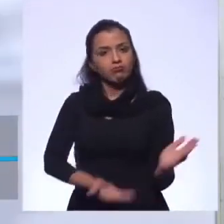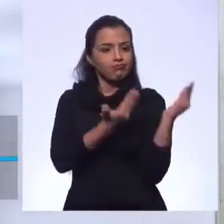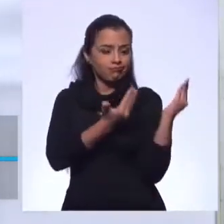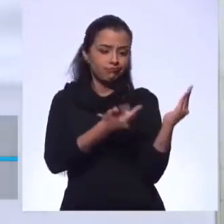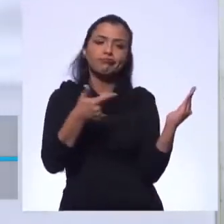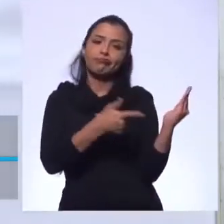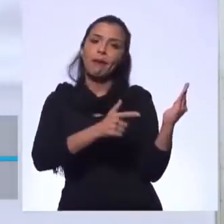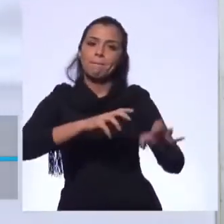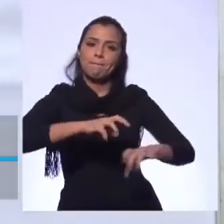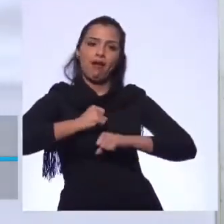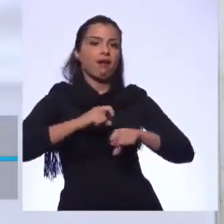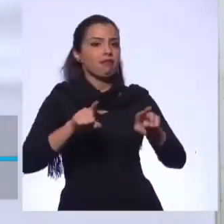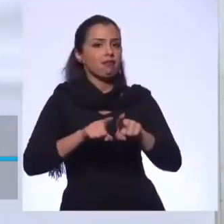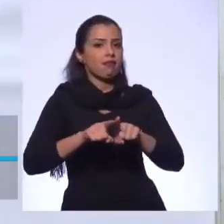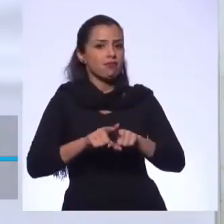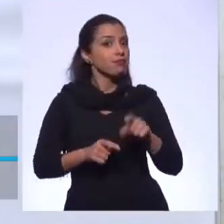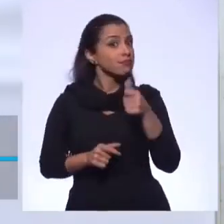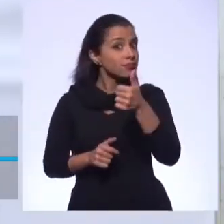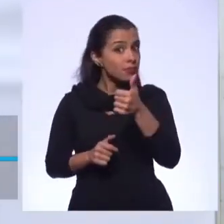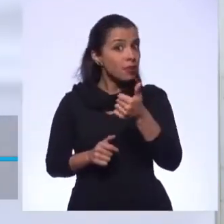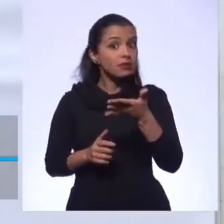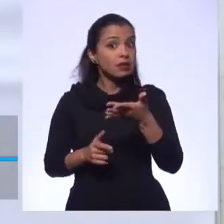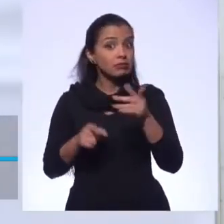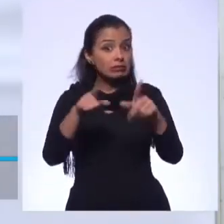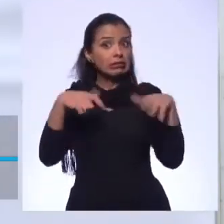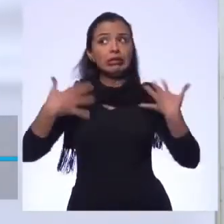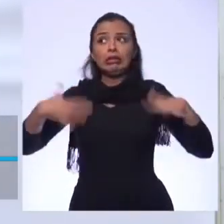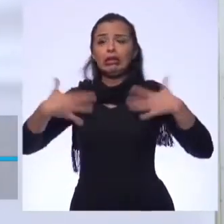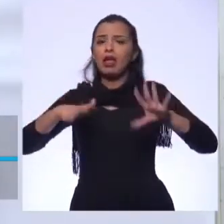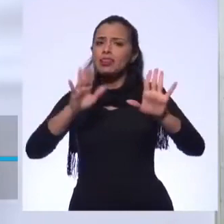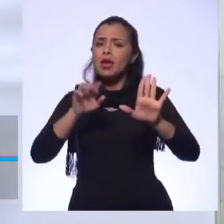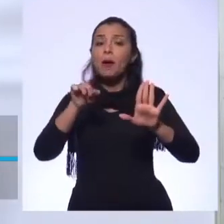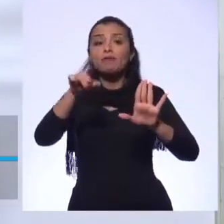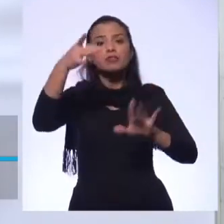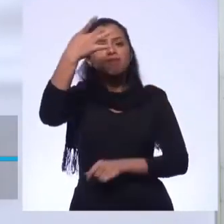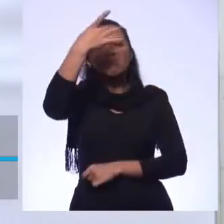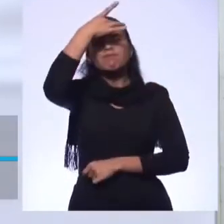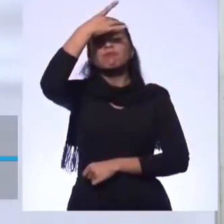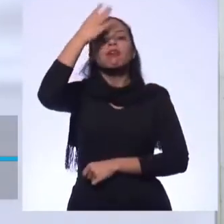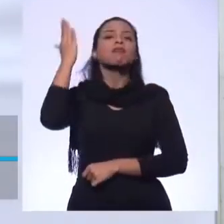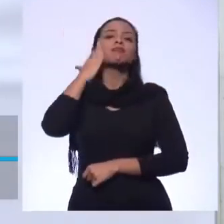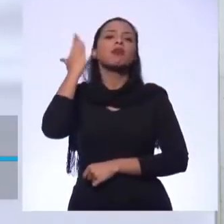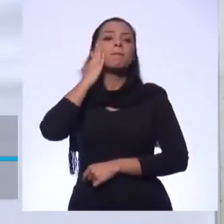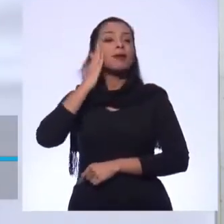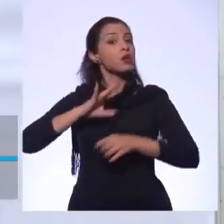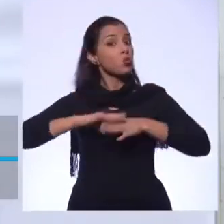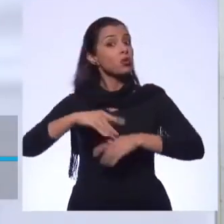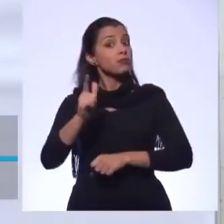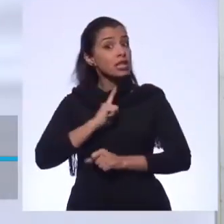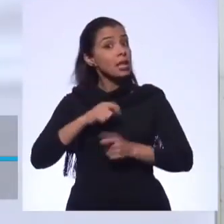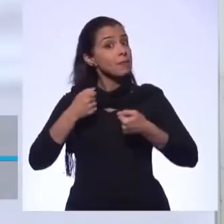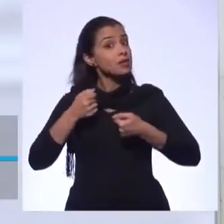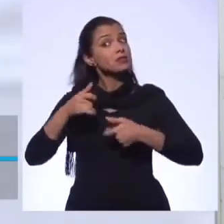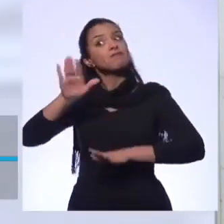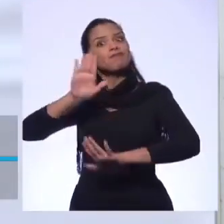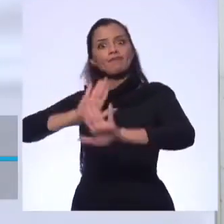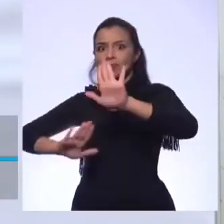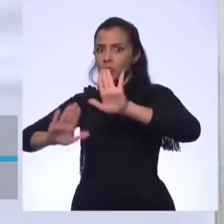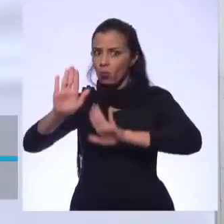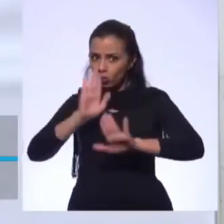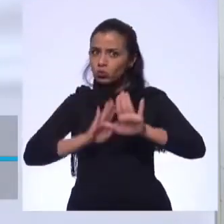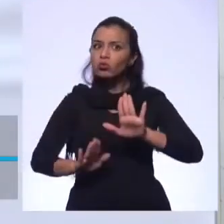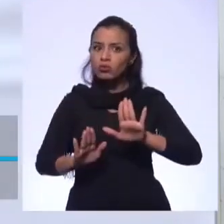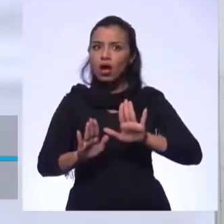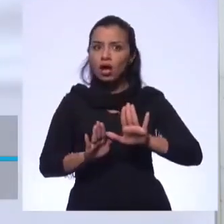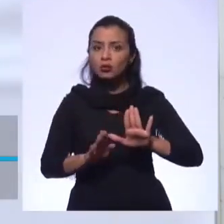Então, a ideia é conscientizar, não é apavorar ninguém, mas é saber que essas doenças existem e que, gente, ó, eu